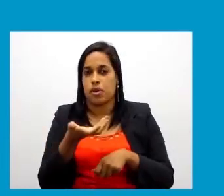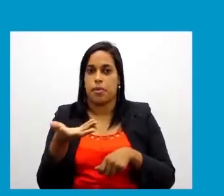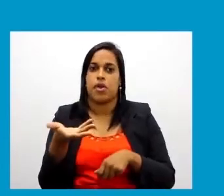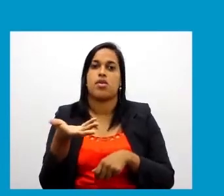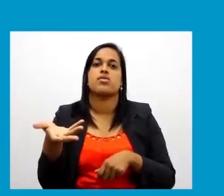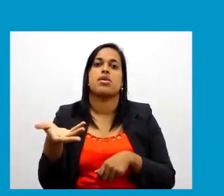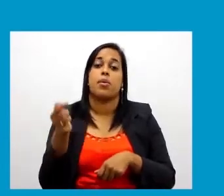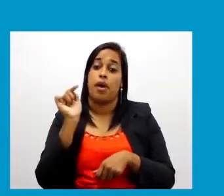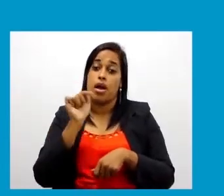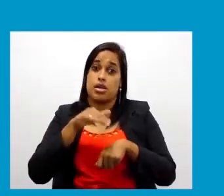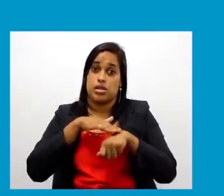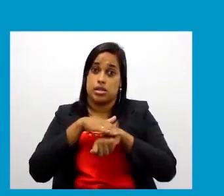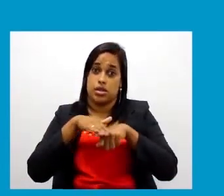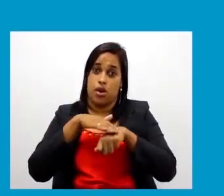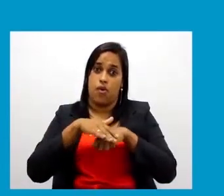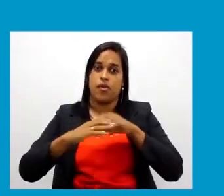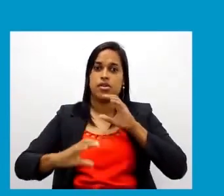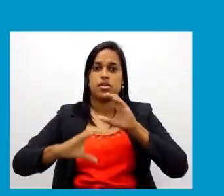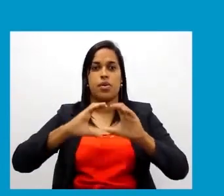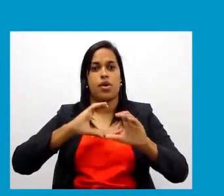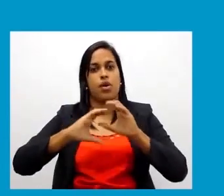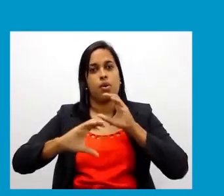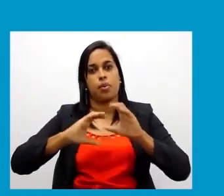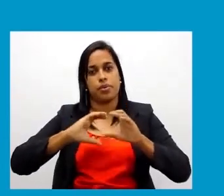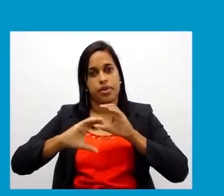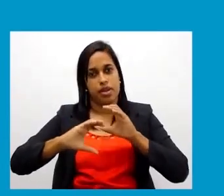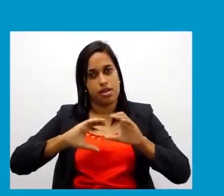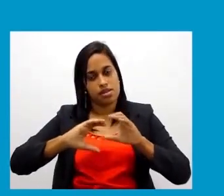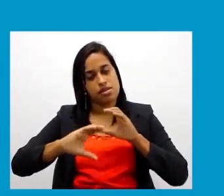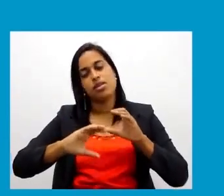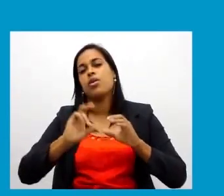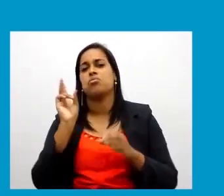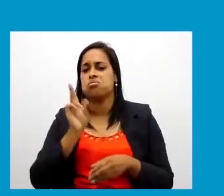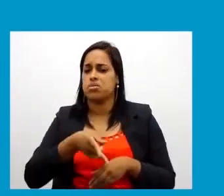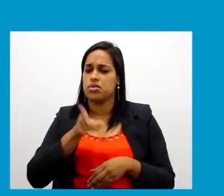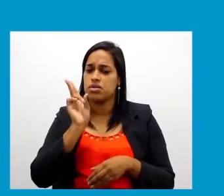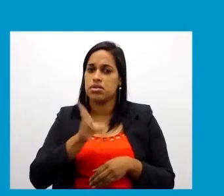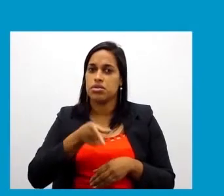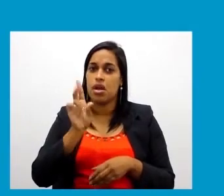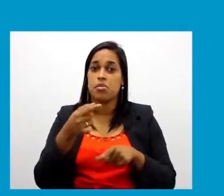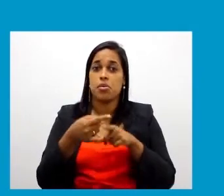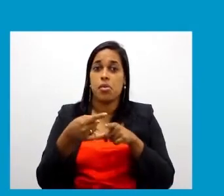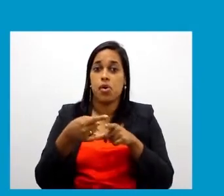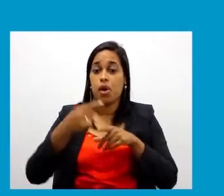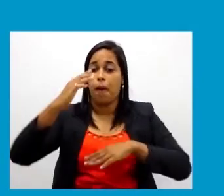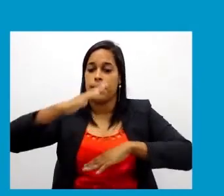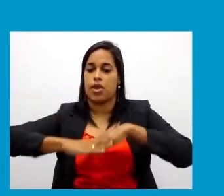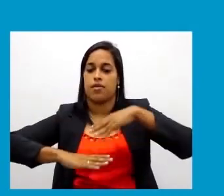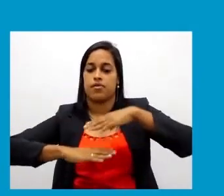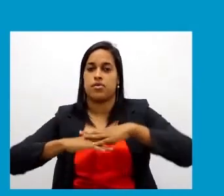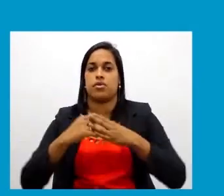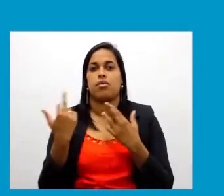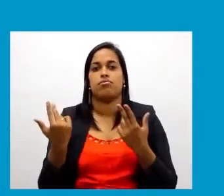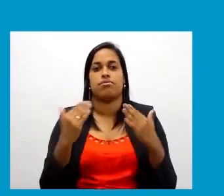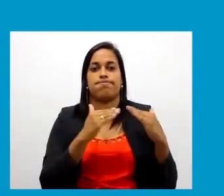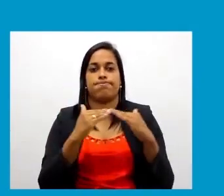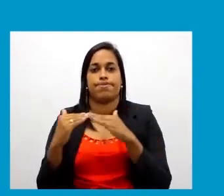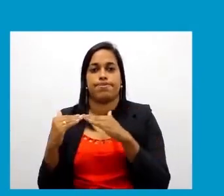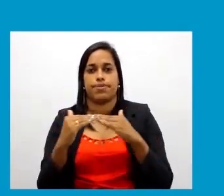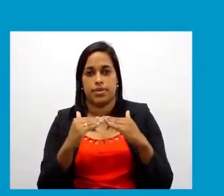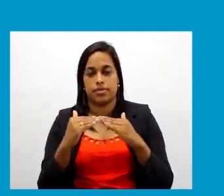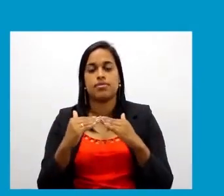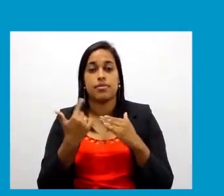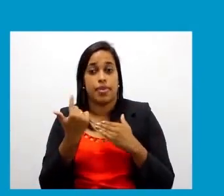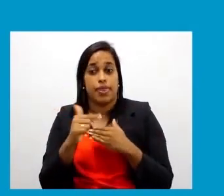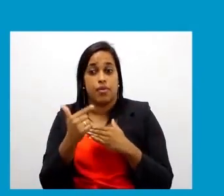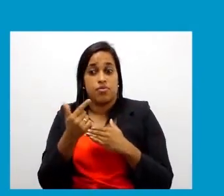exemplo. Essa conversa é o quê? É uma comunicação, é horizontal, caracterizada por ser diagonal. Ela não